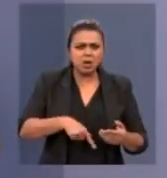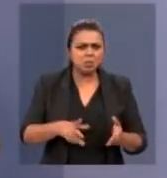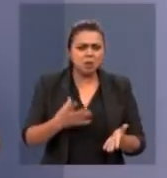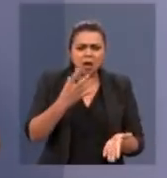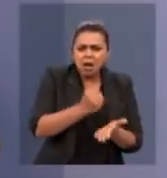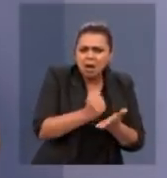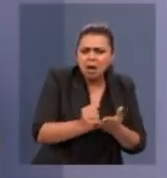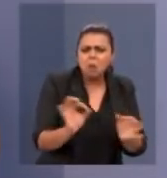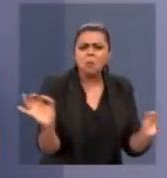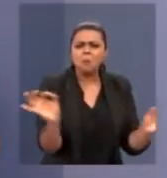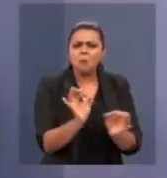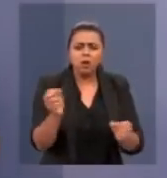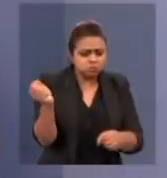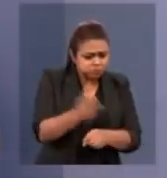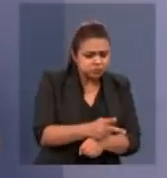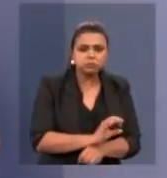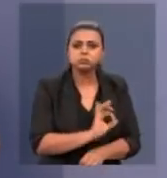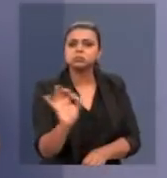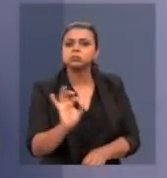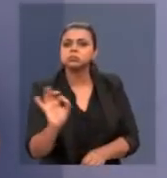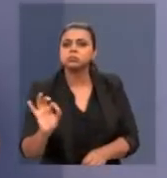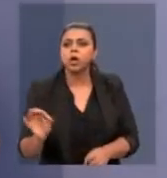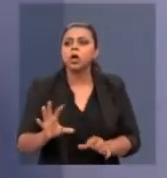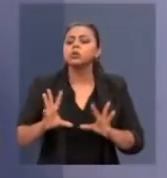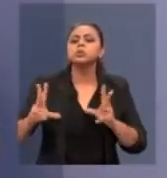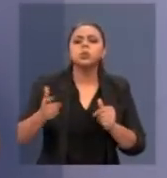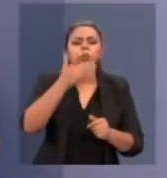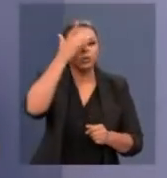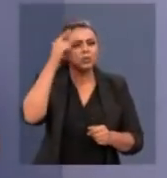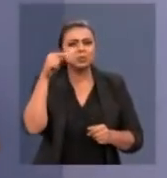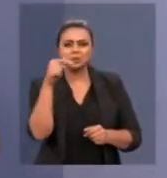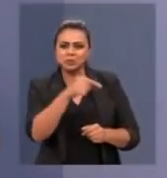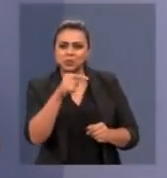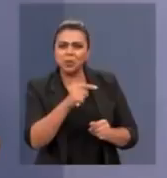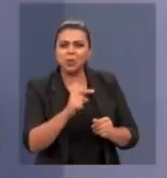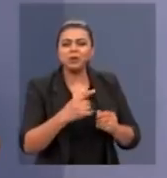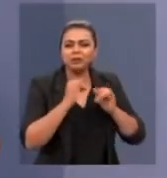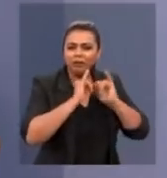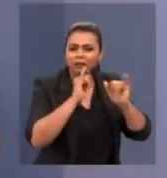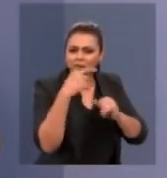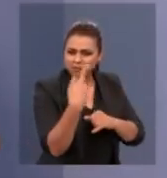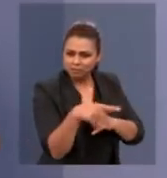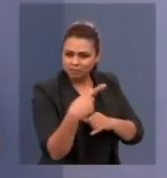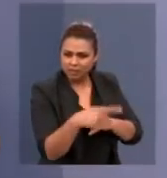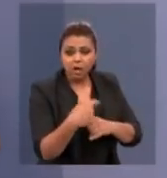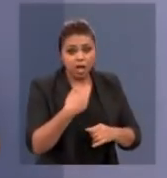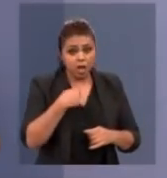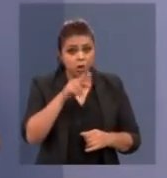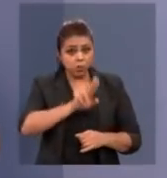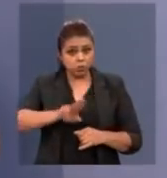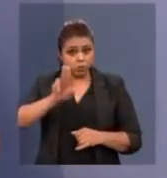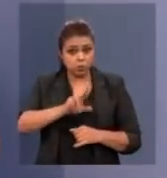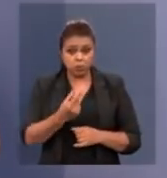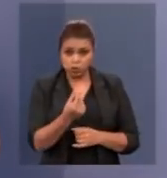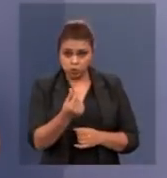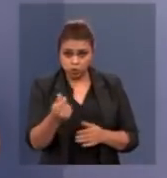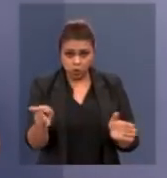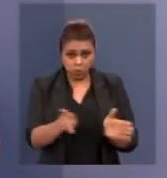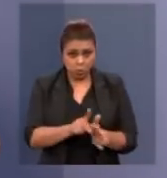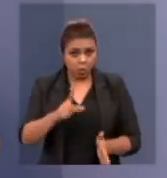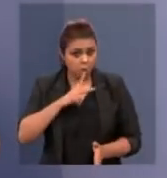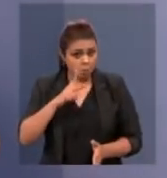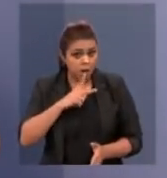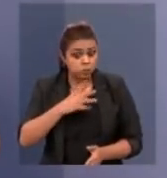a não empregar todo mundo que está na campanha dele não estou usando o fundo partidário que eu gosto de dar exemplo tem candidato que está gastando